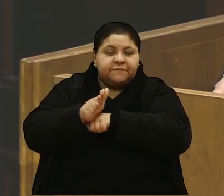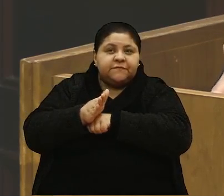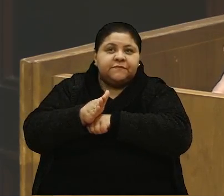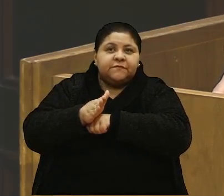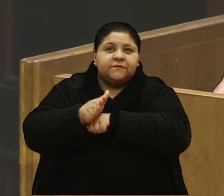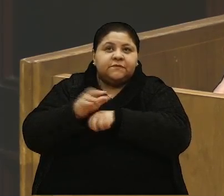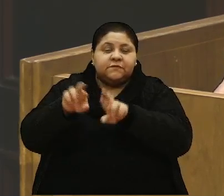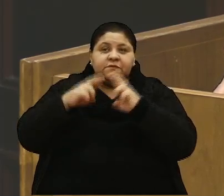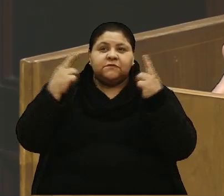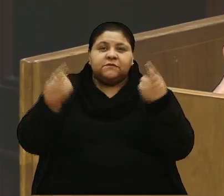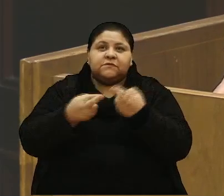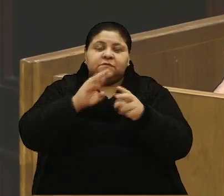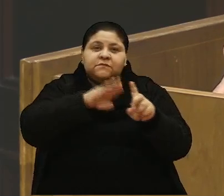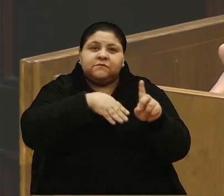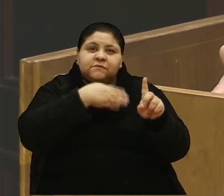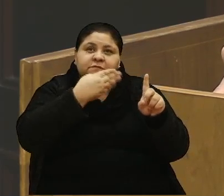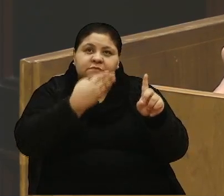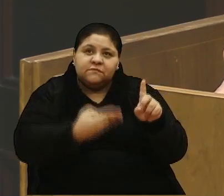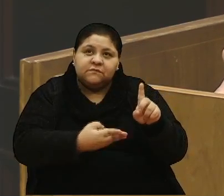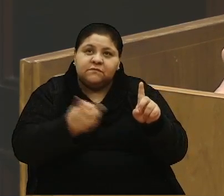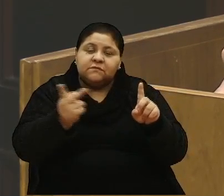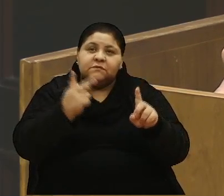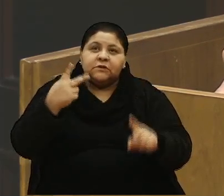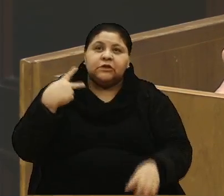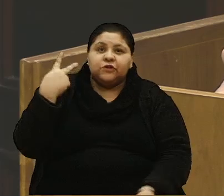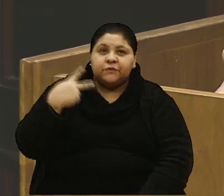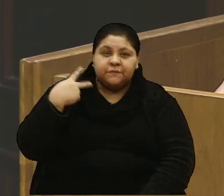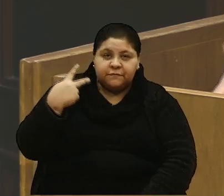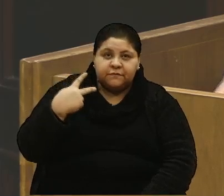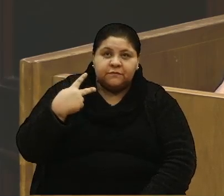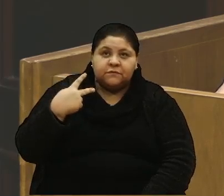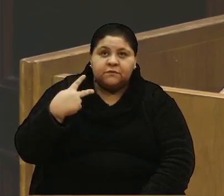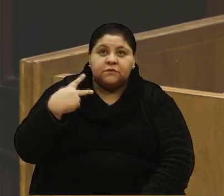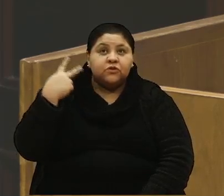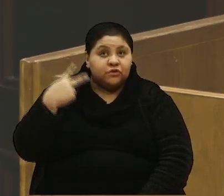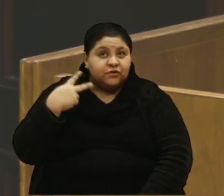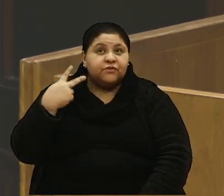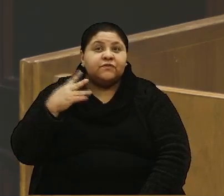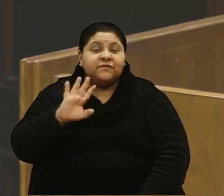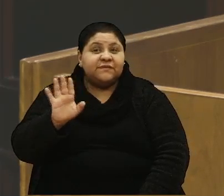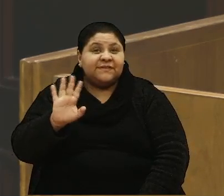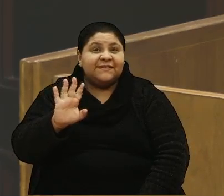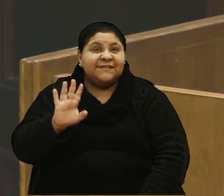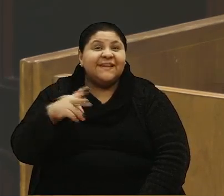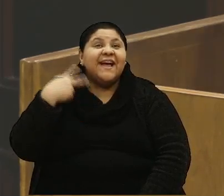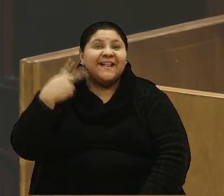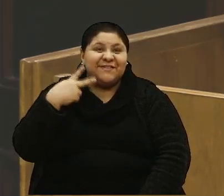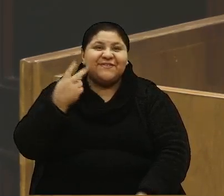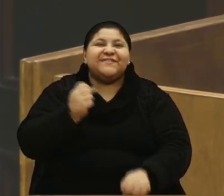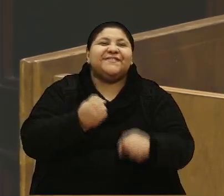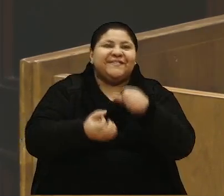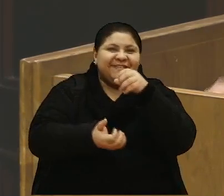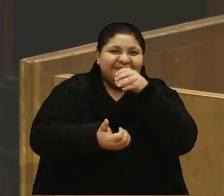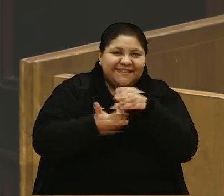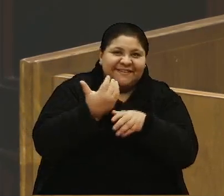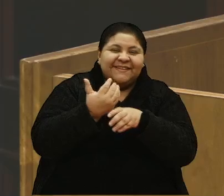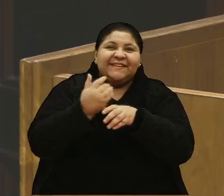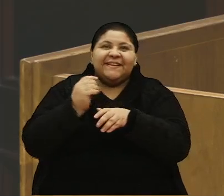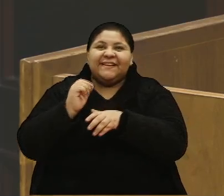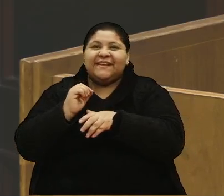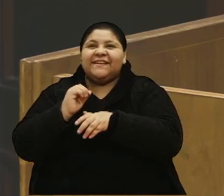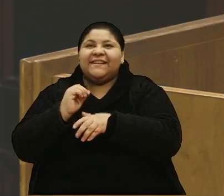uma sessão solene em homenagem a 2 vereadores. A 2 vereadores, não, a 2 produtores que vão